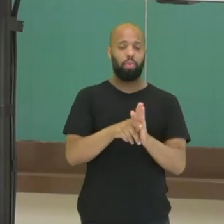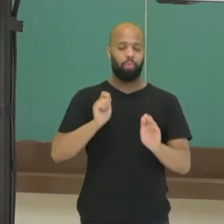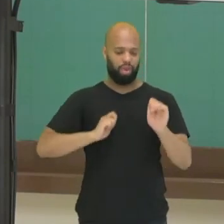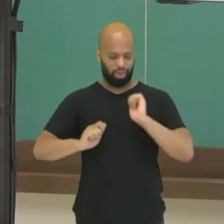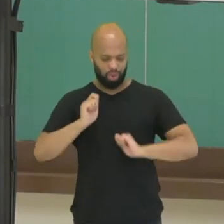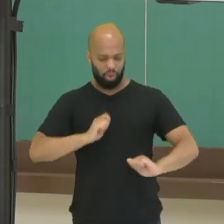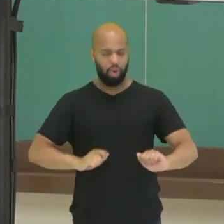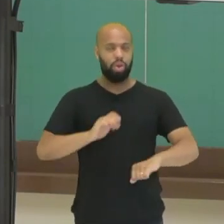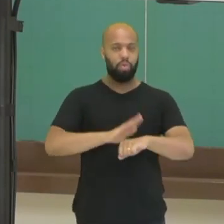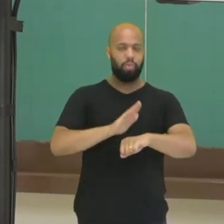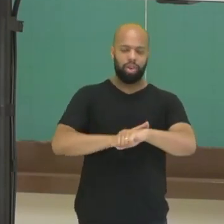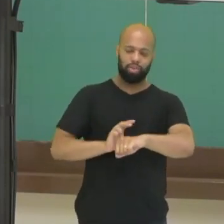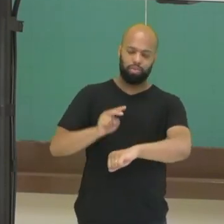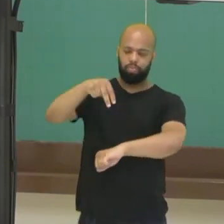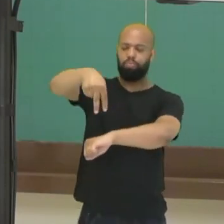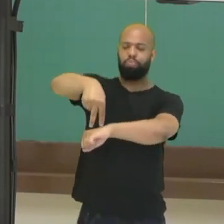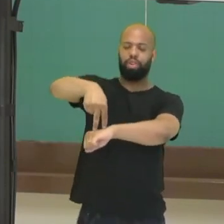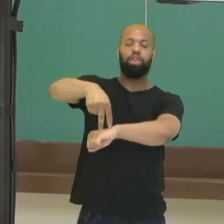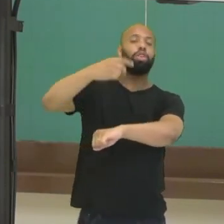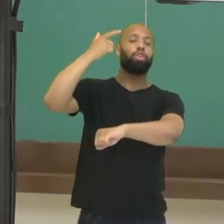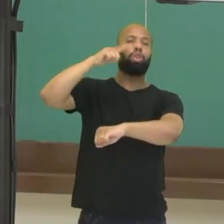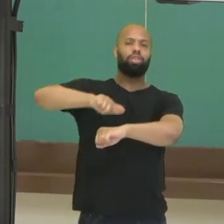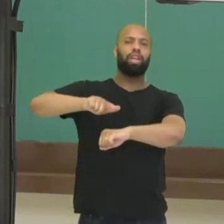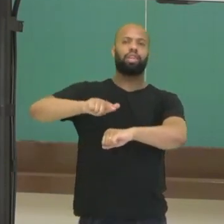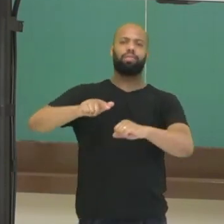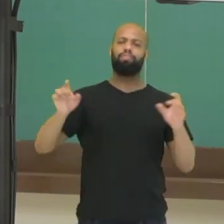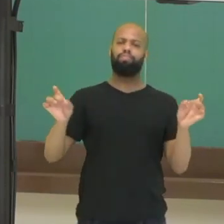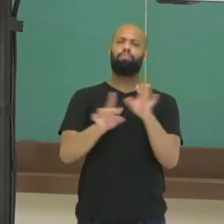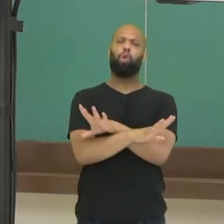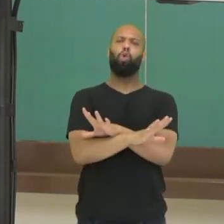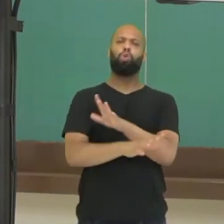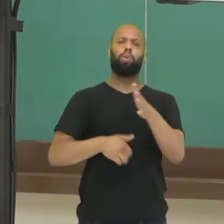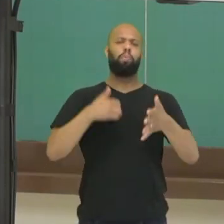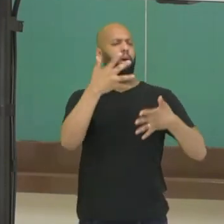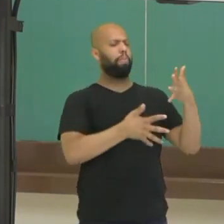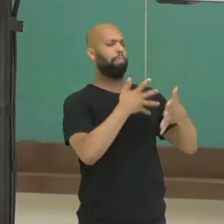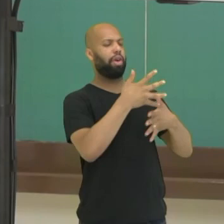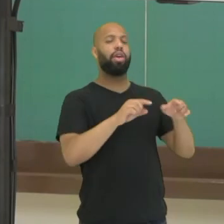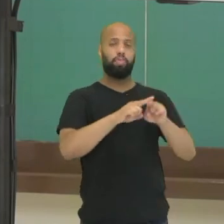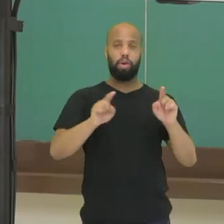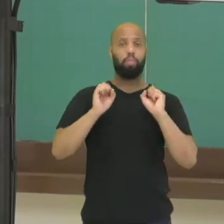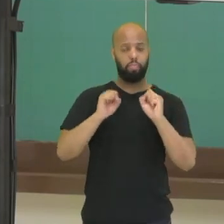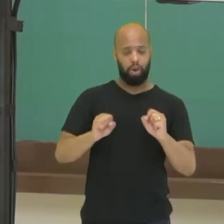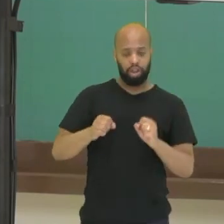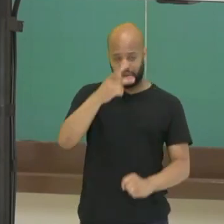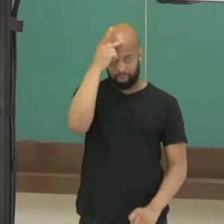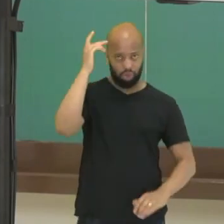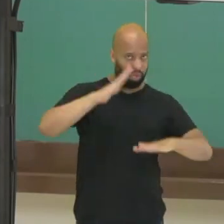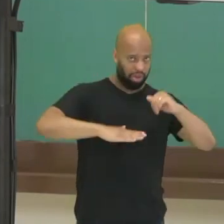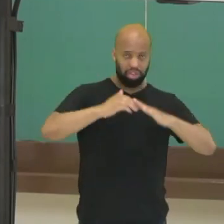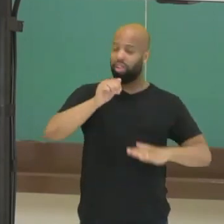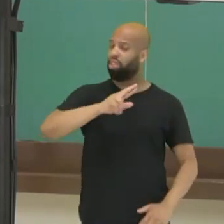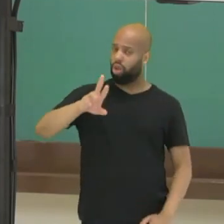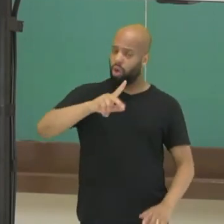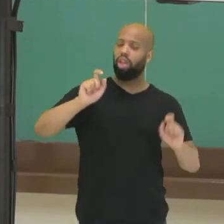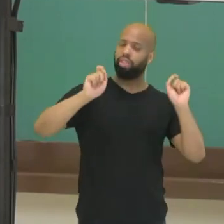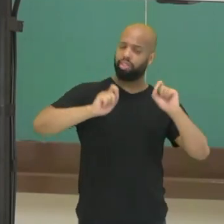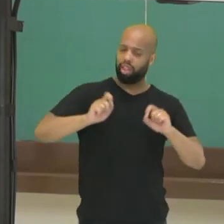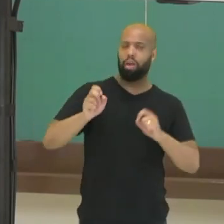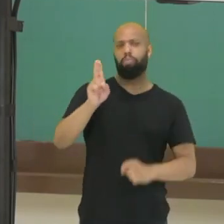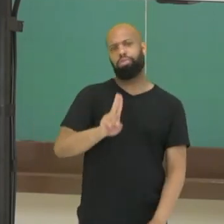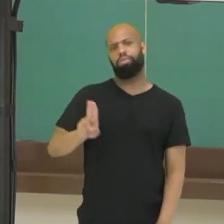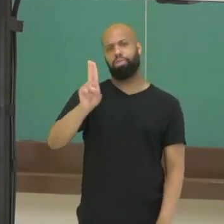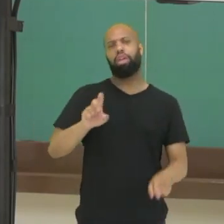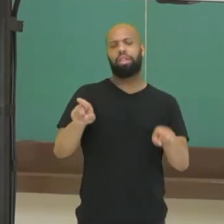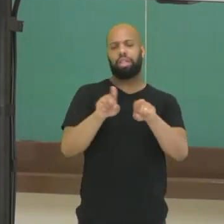estarem preparados para a cena teatral. Mas também podem ser utilizados, né, por não atores também. Vocês, estudantes, podem praticar os